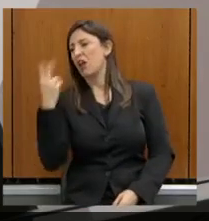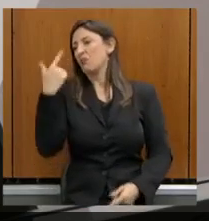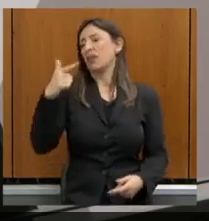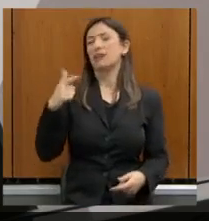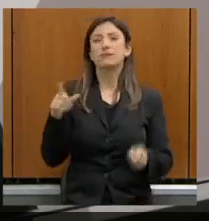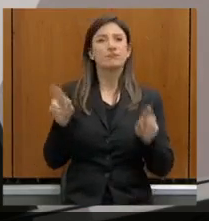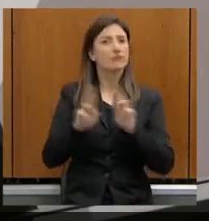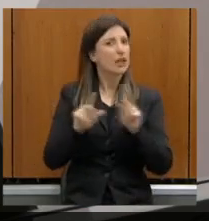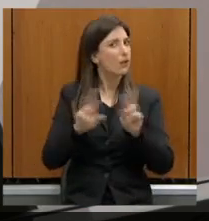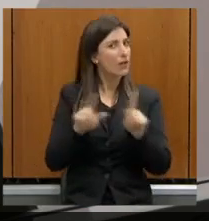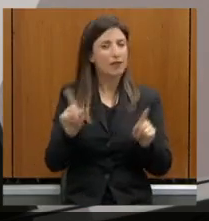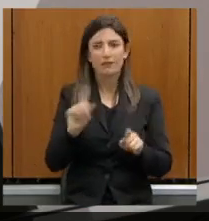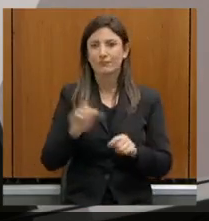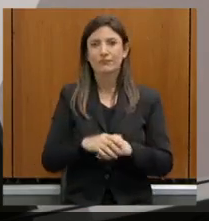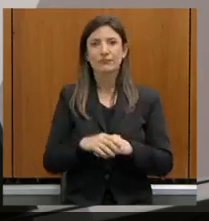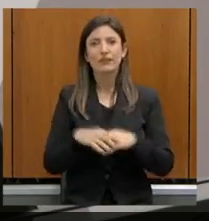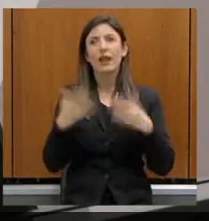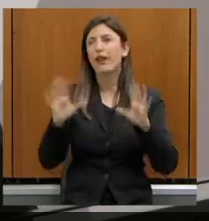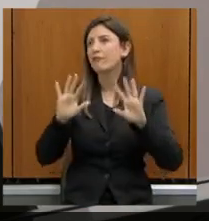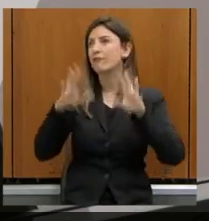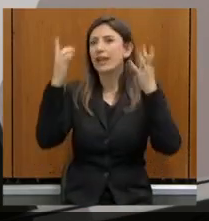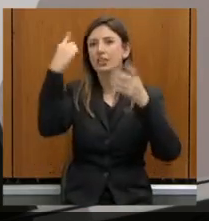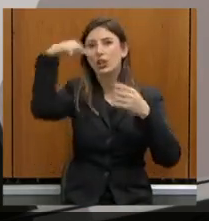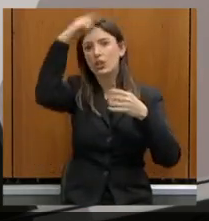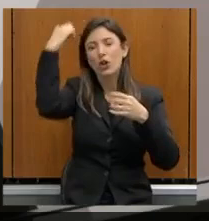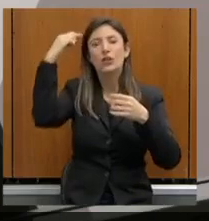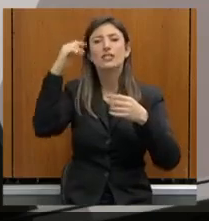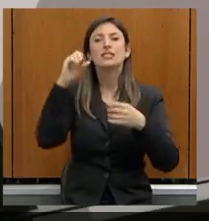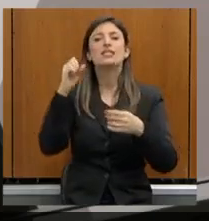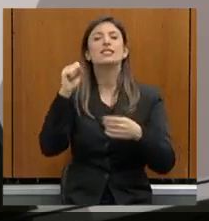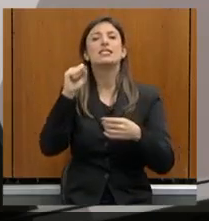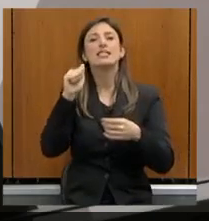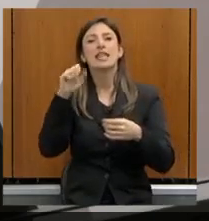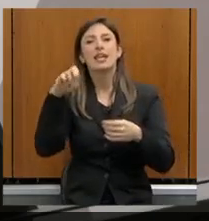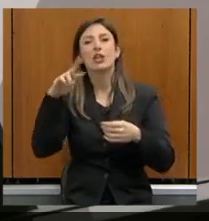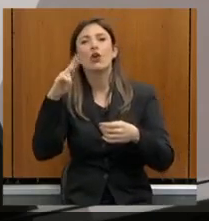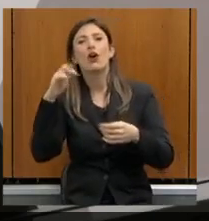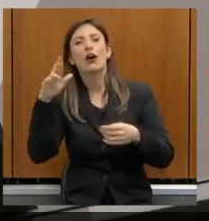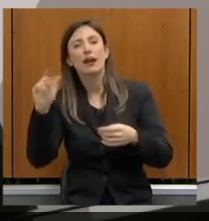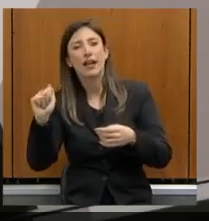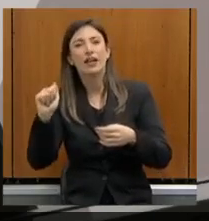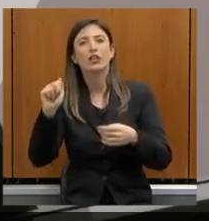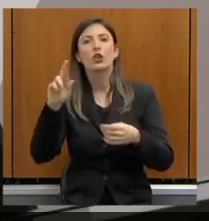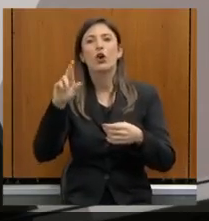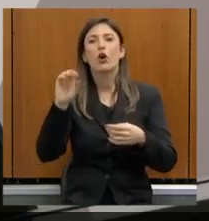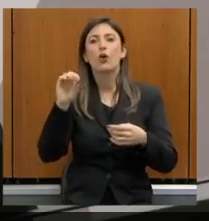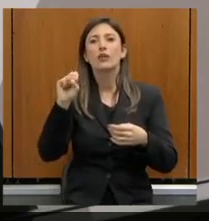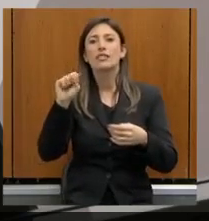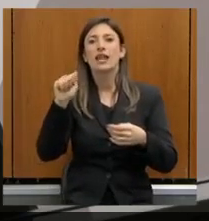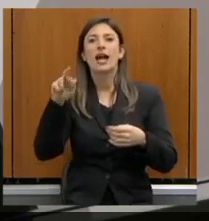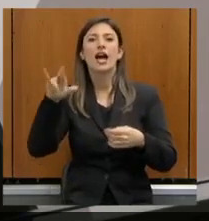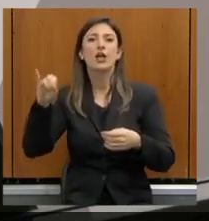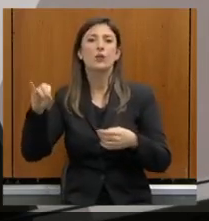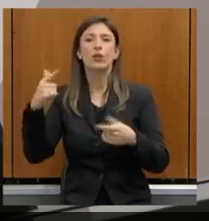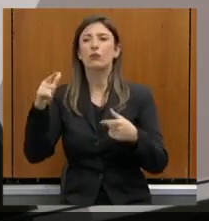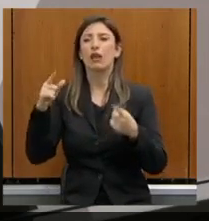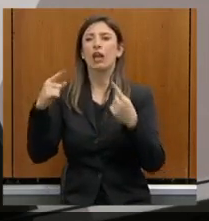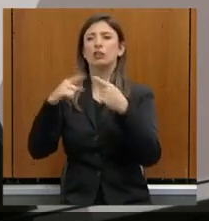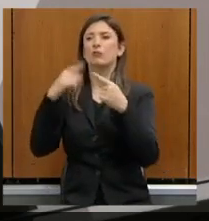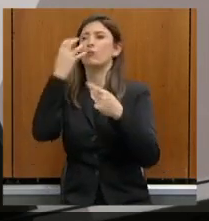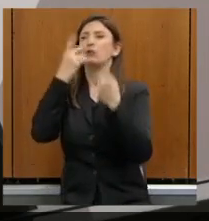é porque a festa de Nossa Senhora do Rosário não seja cultura erudita como uma orquestra que ela não tem valor.